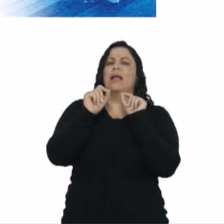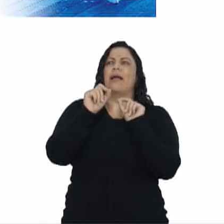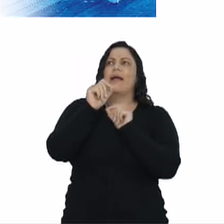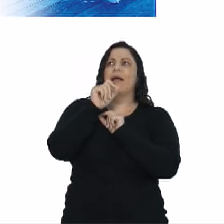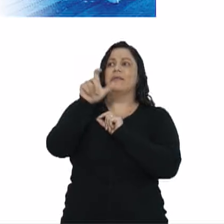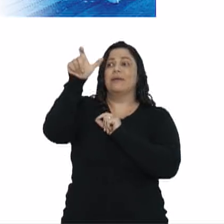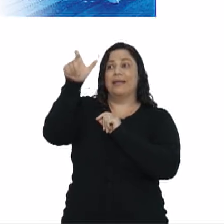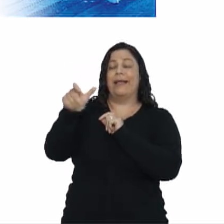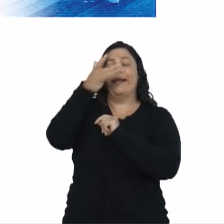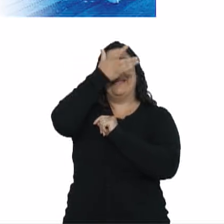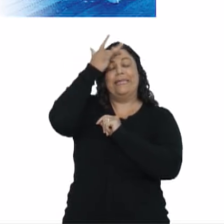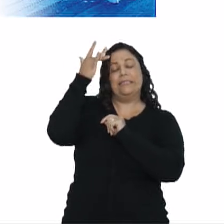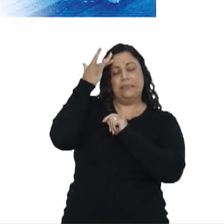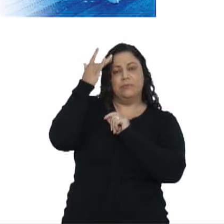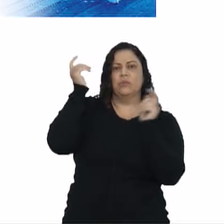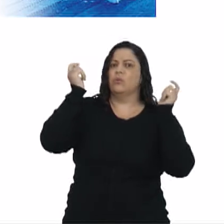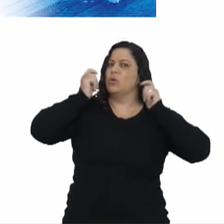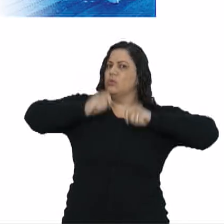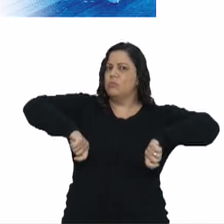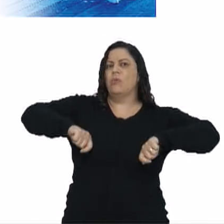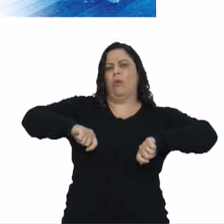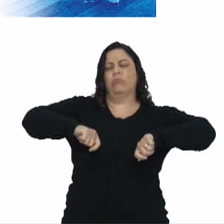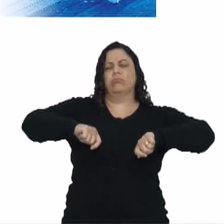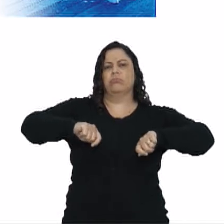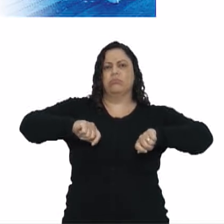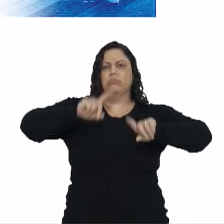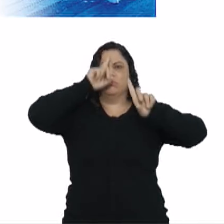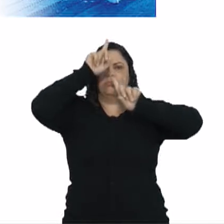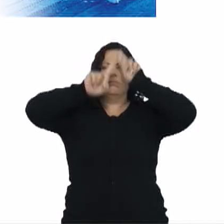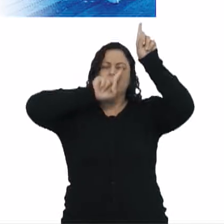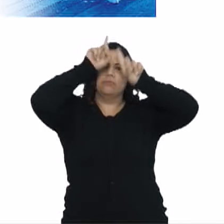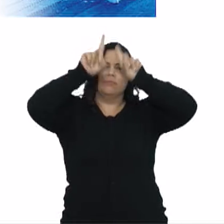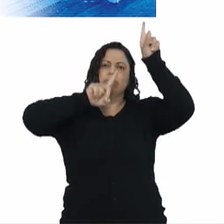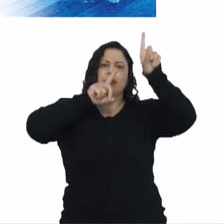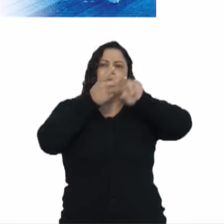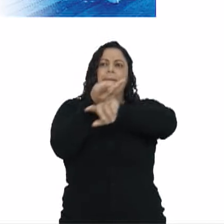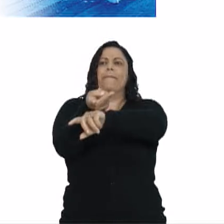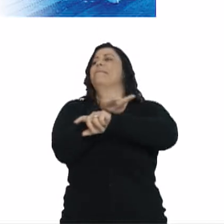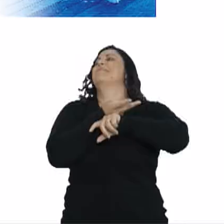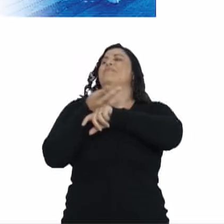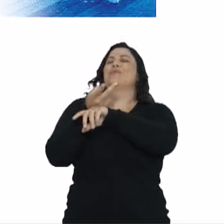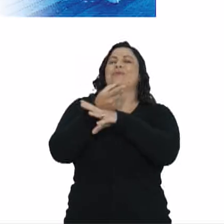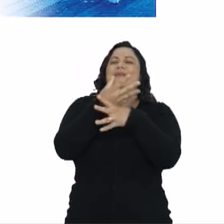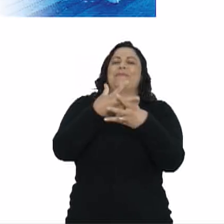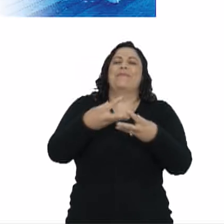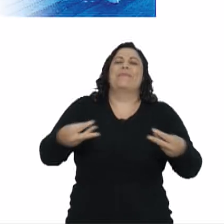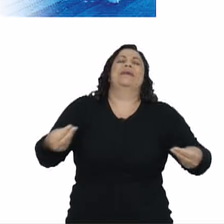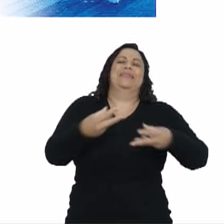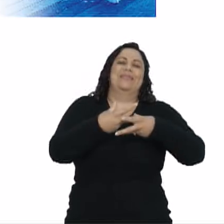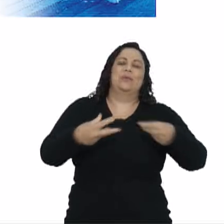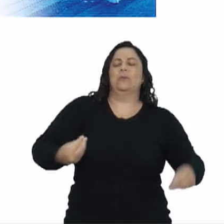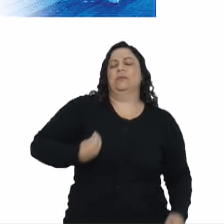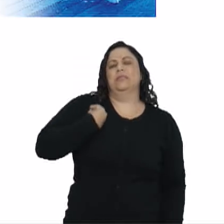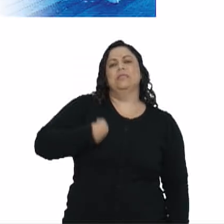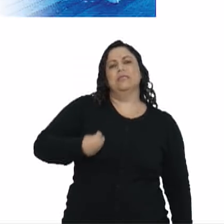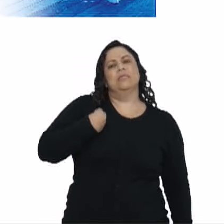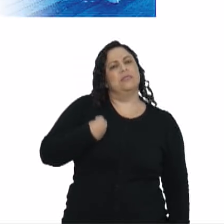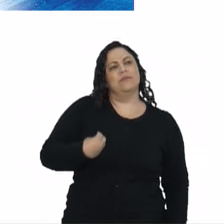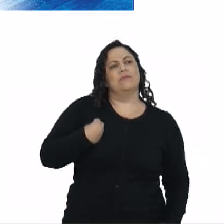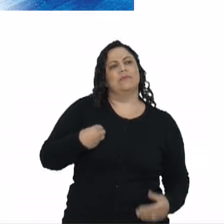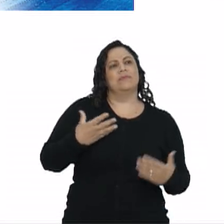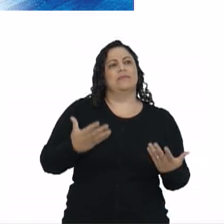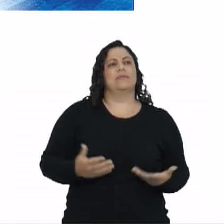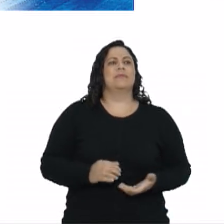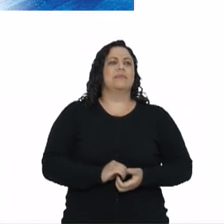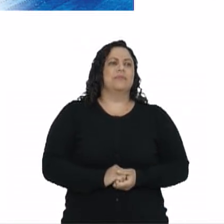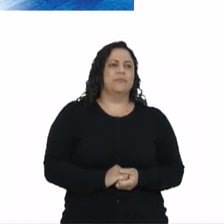podem adotar essa ideia, né, essa maneira, em busca de mais qualidade de vida, certo?